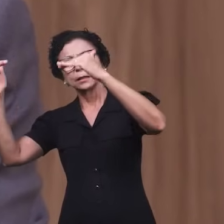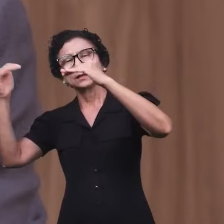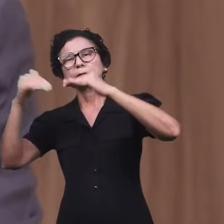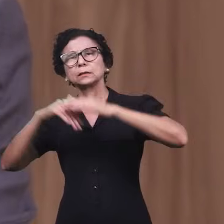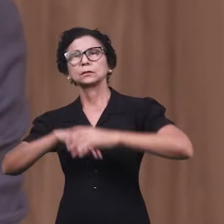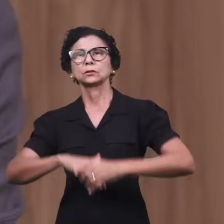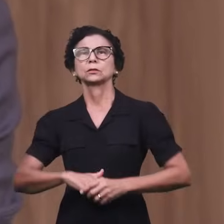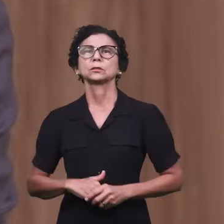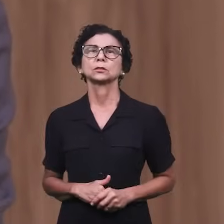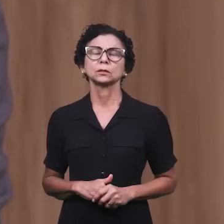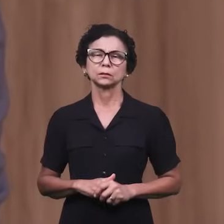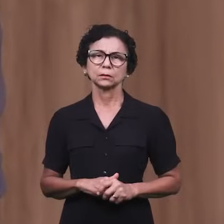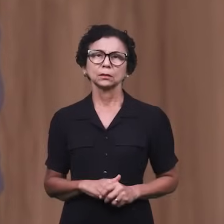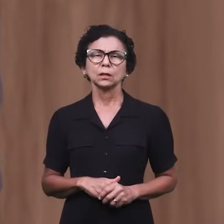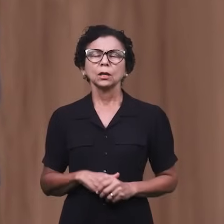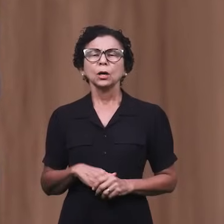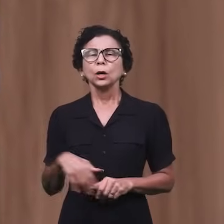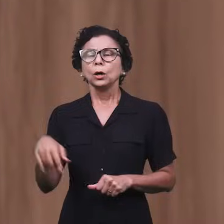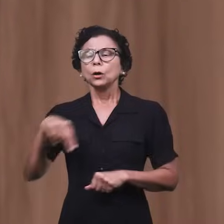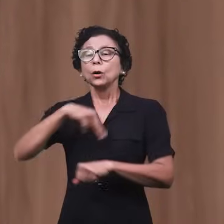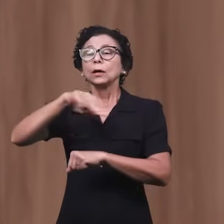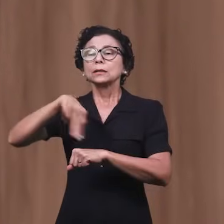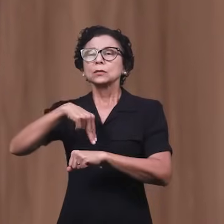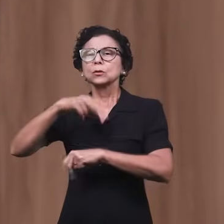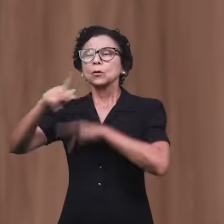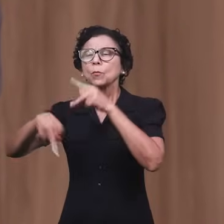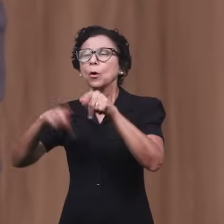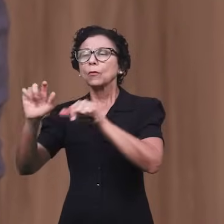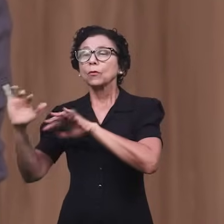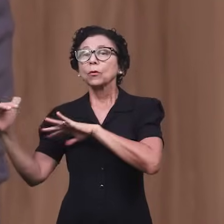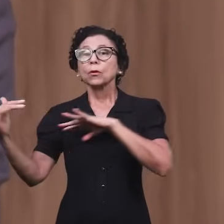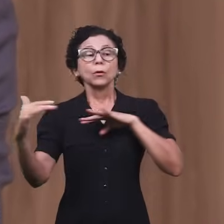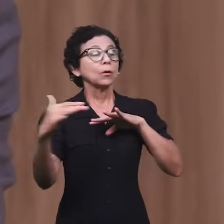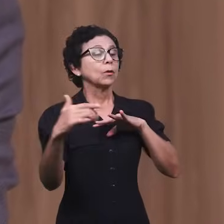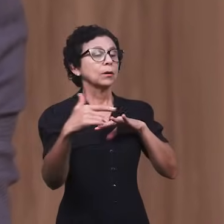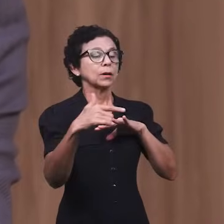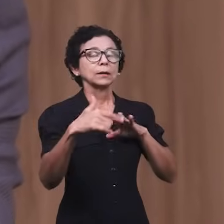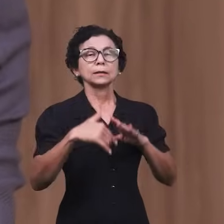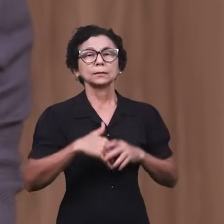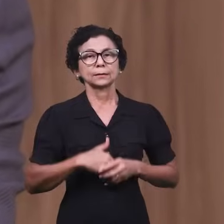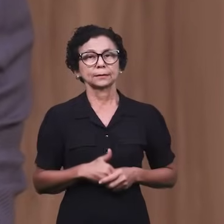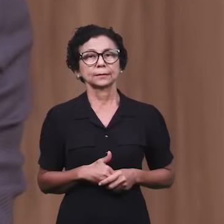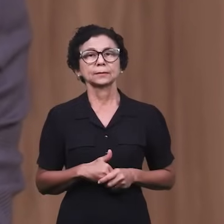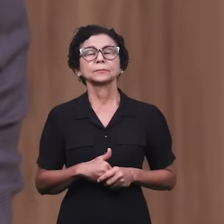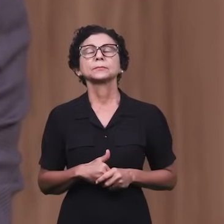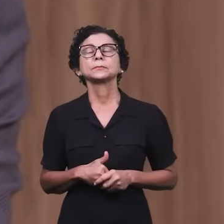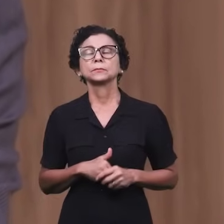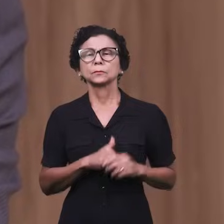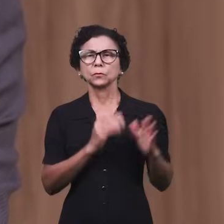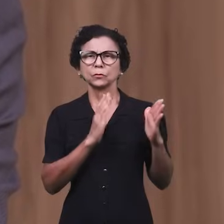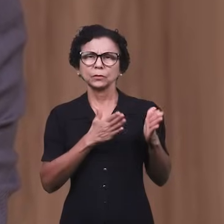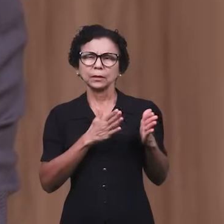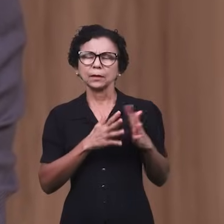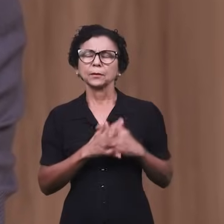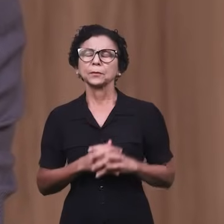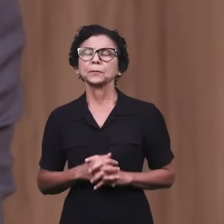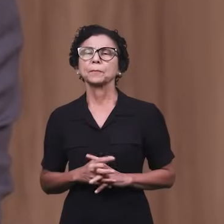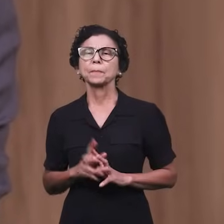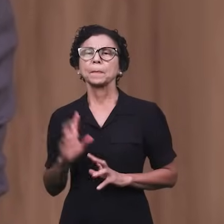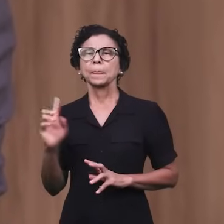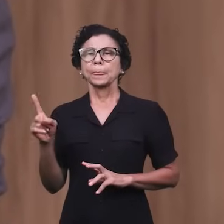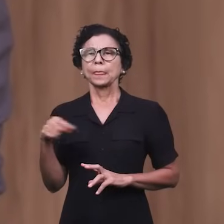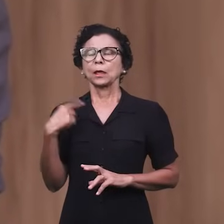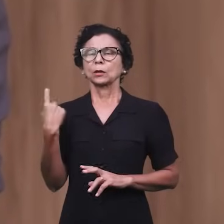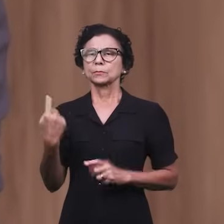nação olha para eles ol olha essa família então nós devemos buscar os servos do Senhor Todos devem buscar o